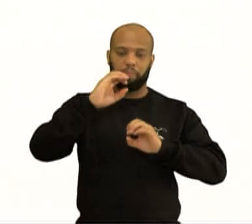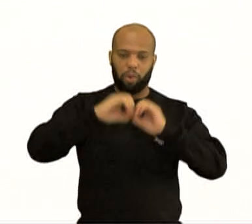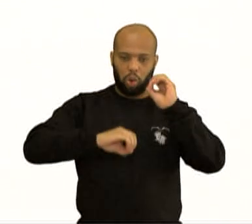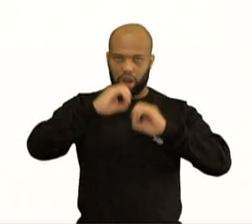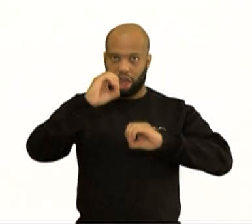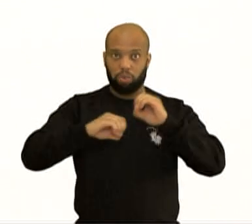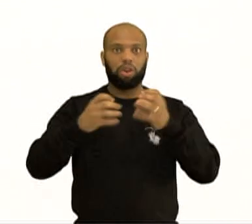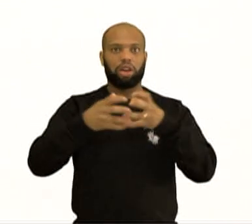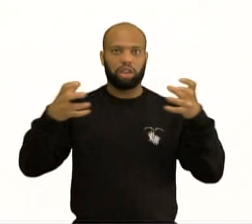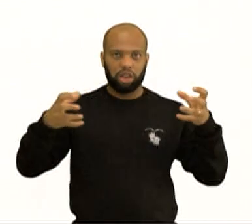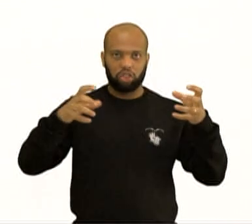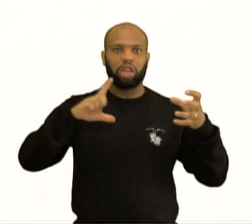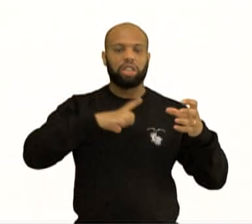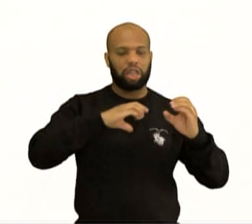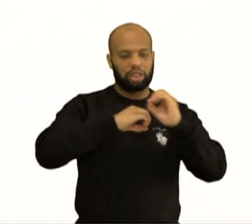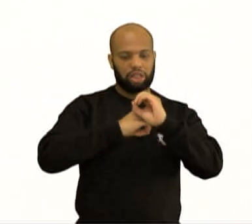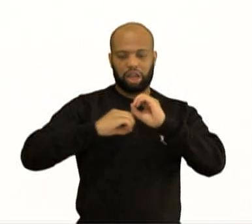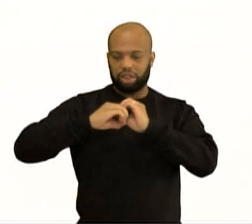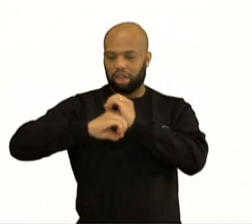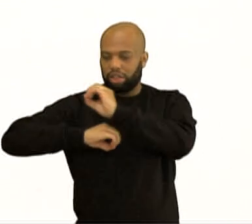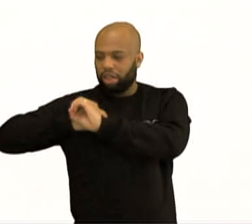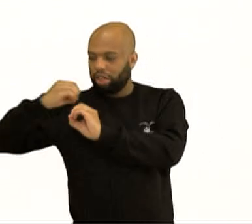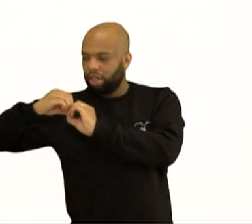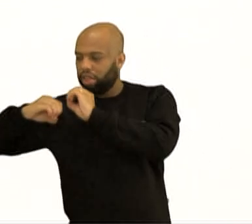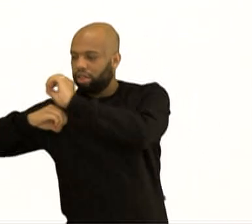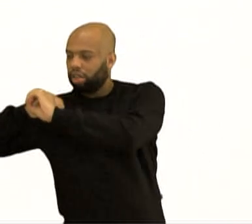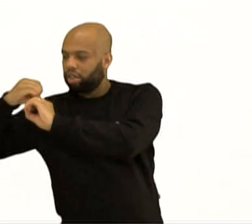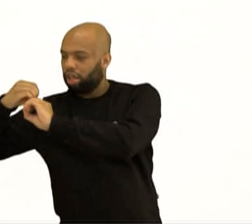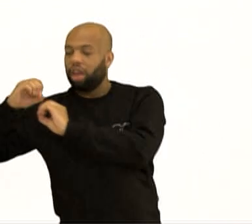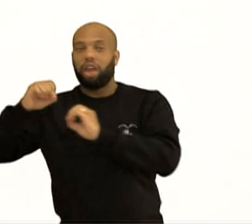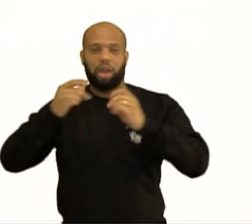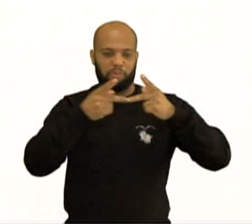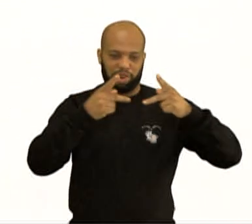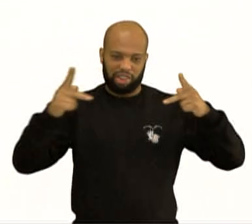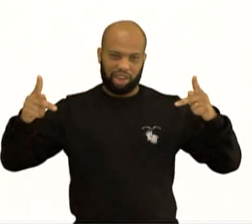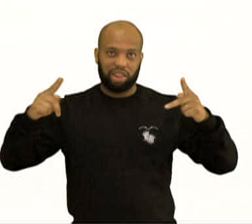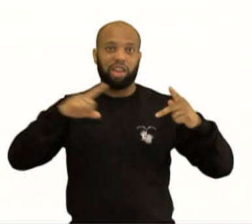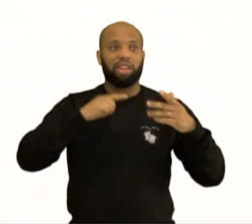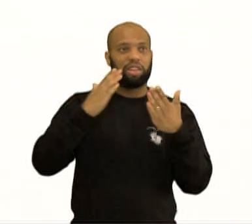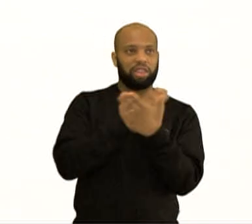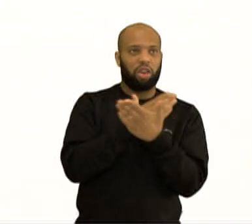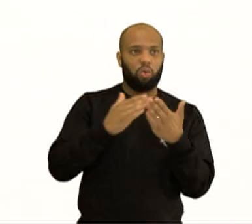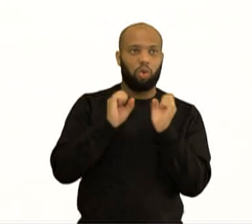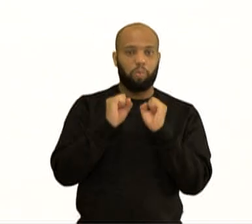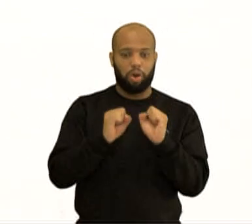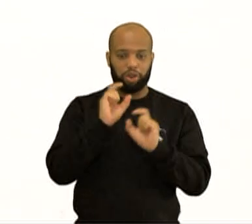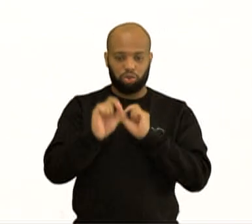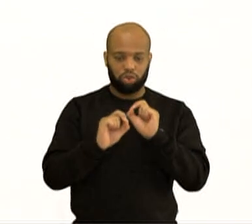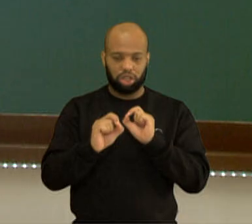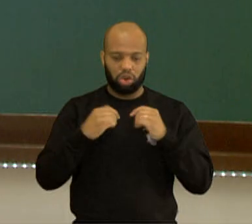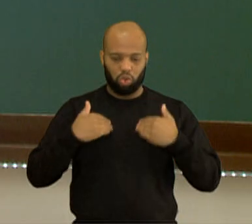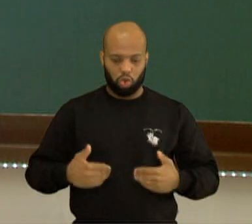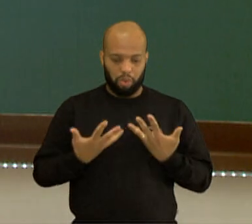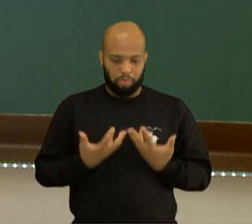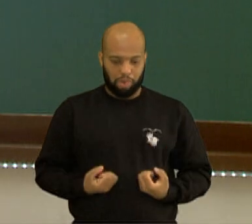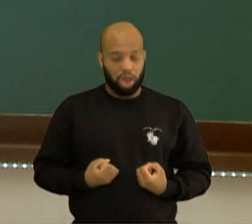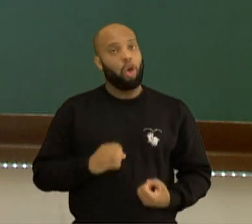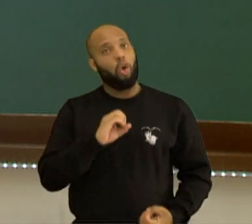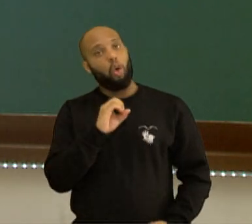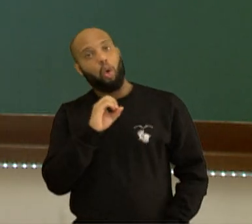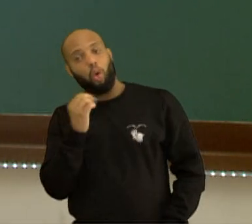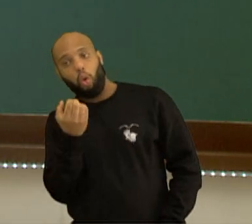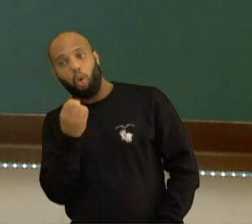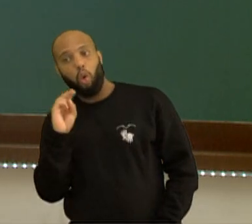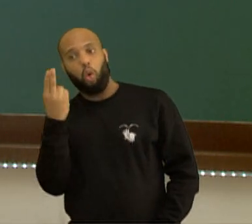por uma ou mais cadeias de aminoácidos, sendo que alguns podem ser sintetizados pelo organismo e outros não.